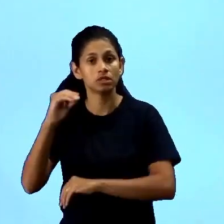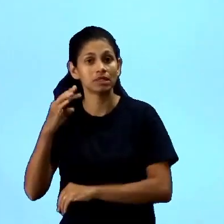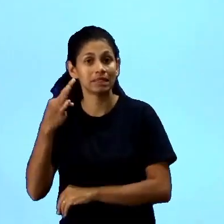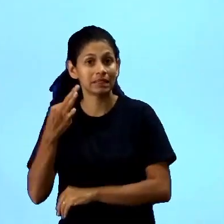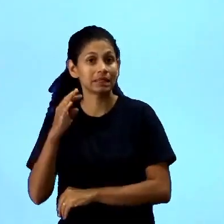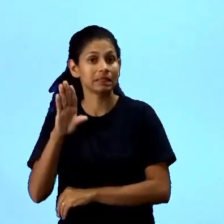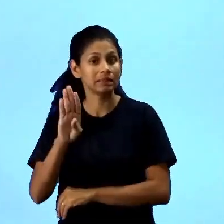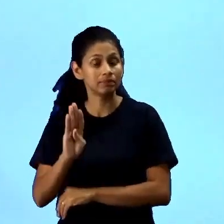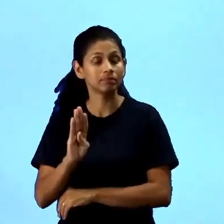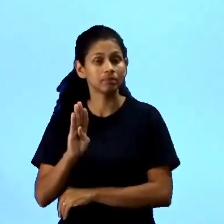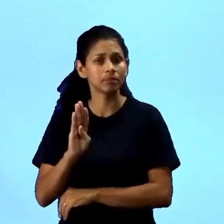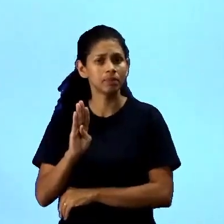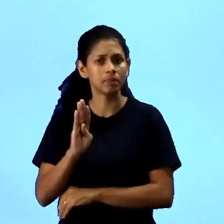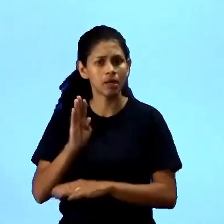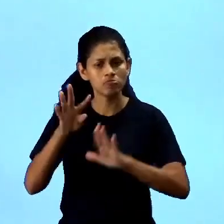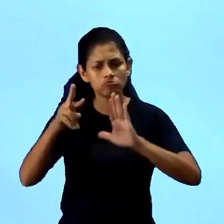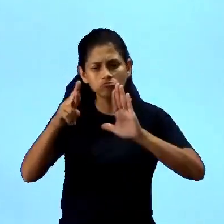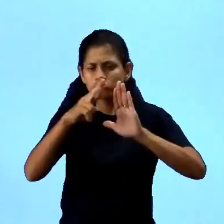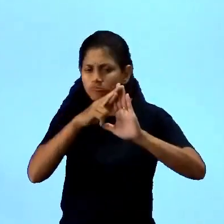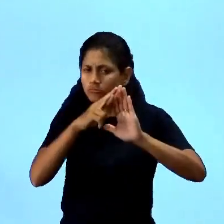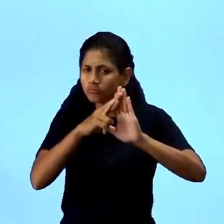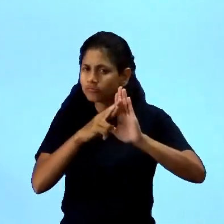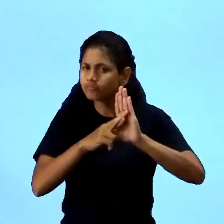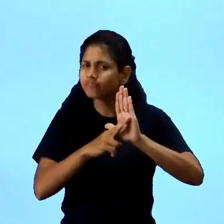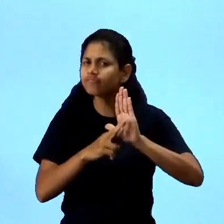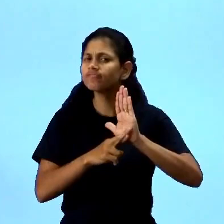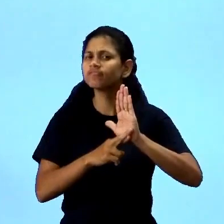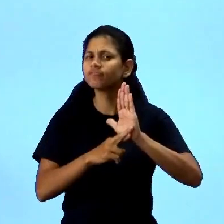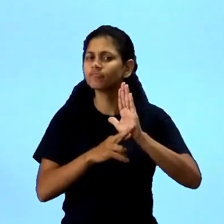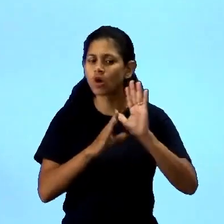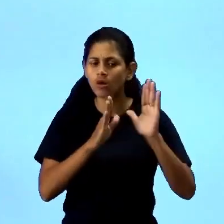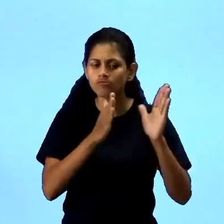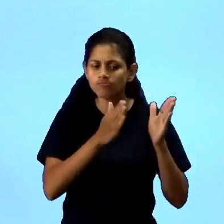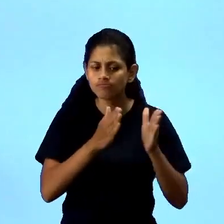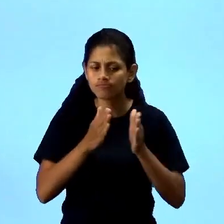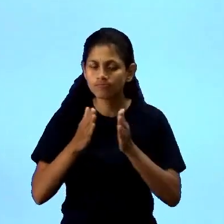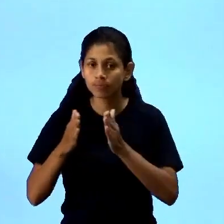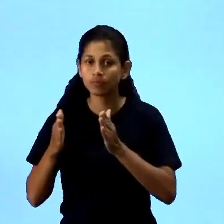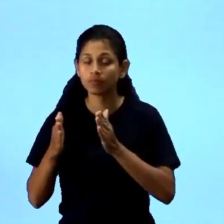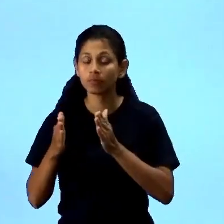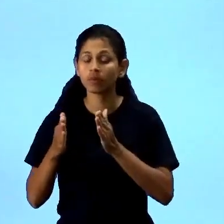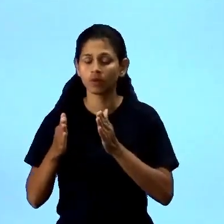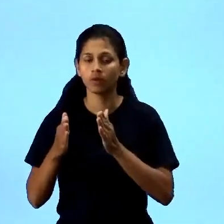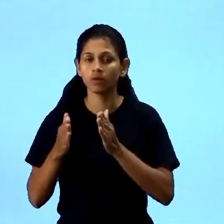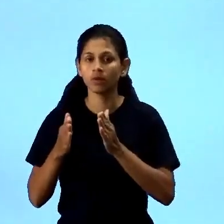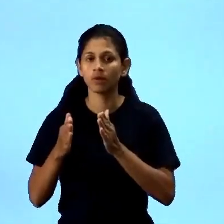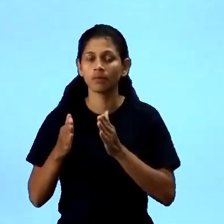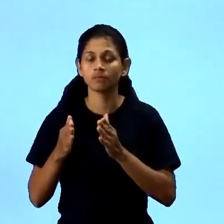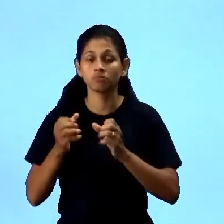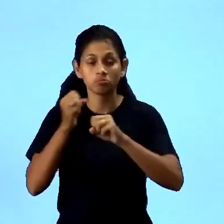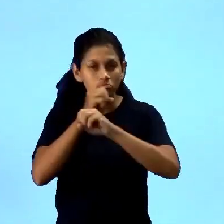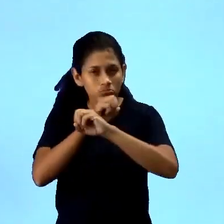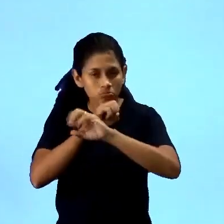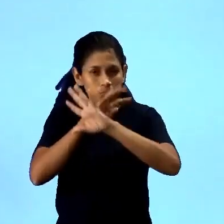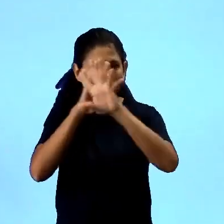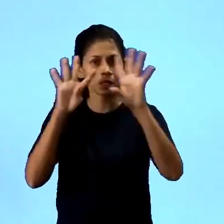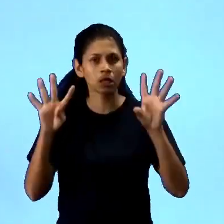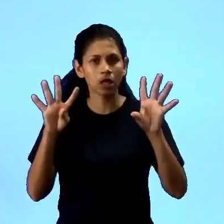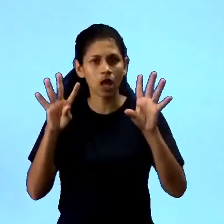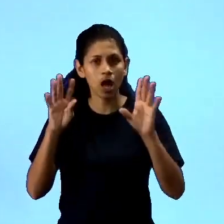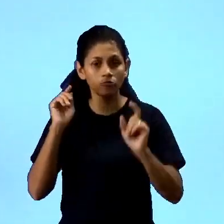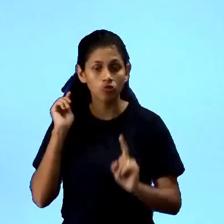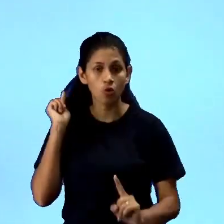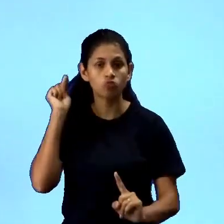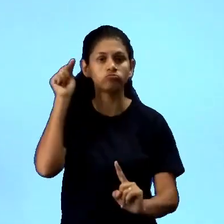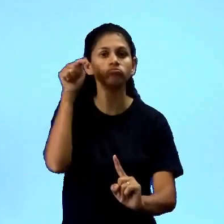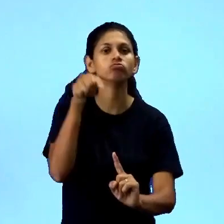país, elas são bem detalhadas justamente para tentar não causar duplo sentido, para manter clareza,